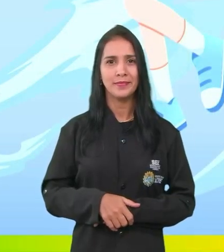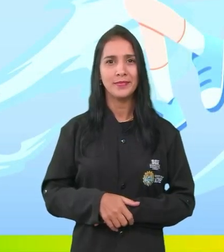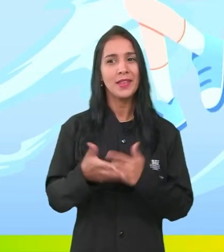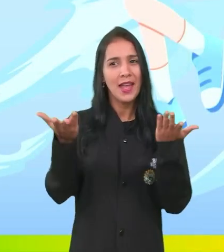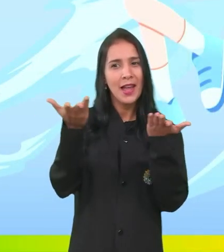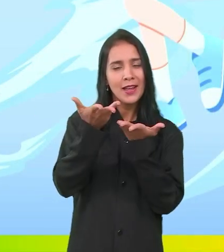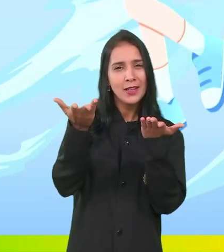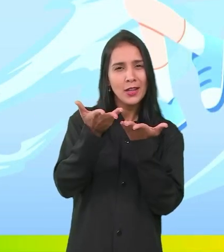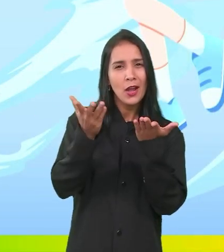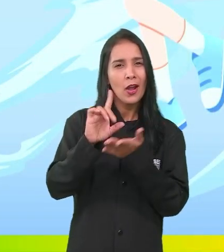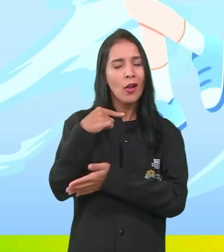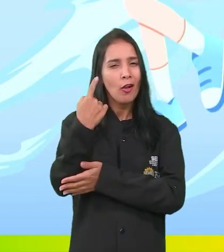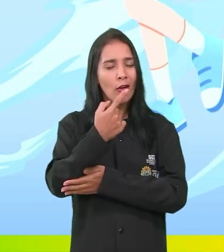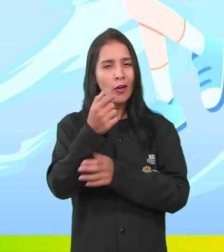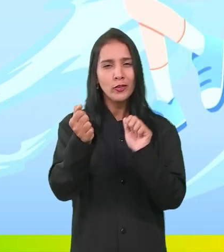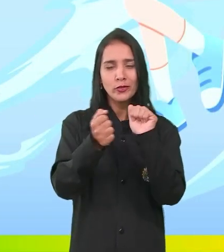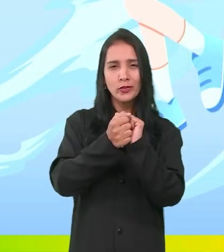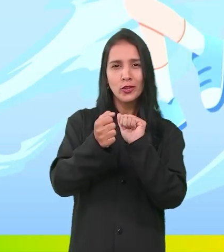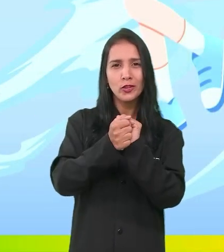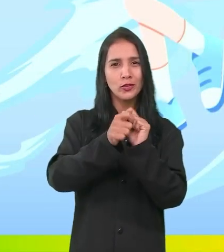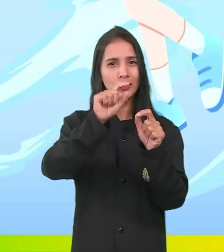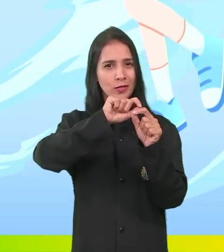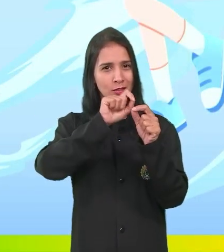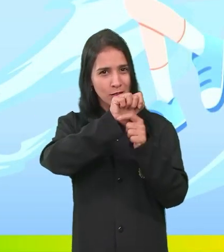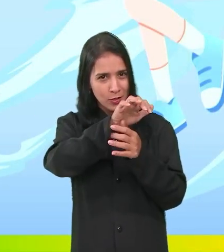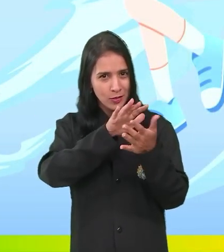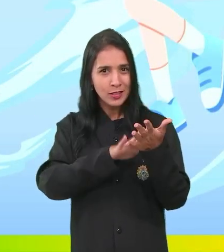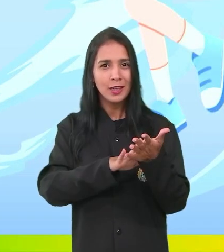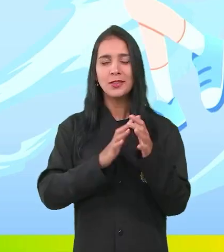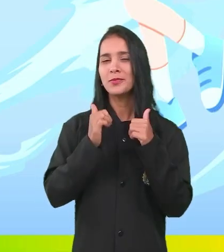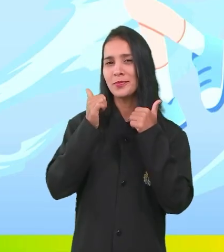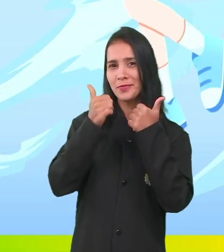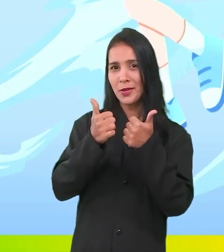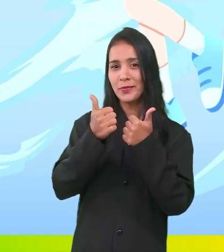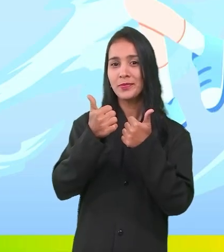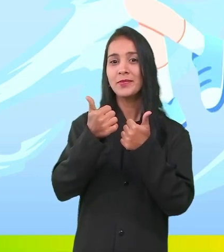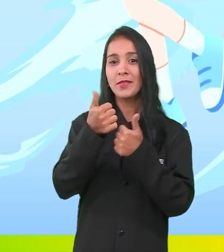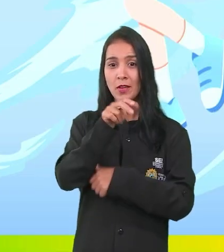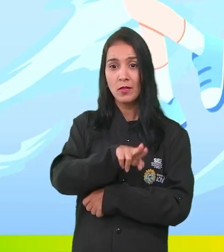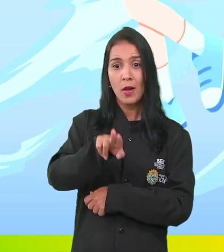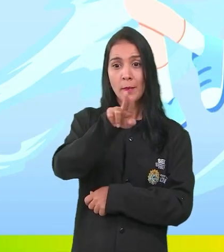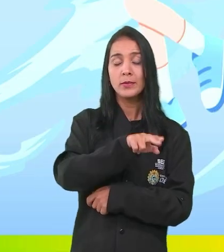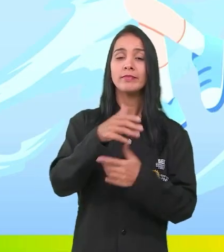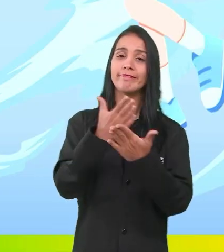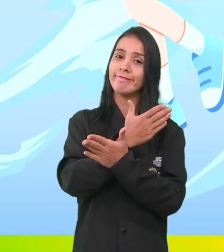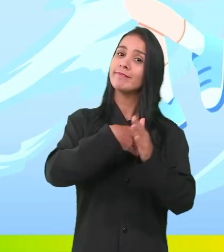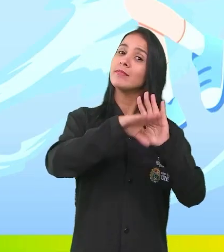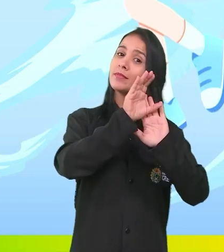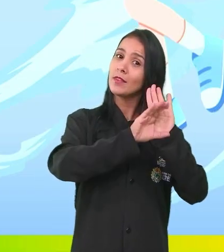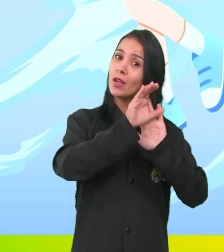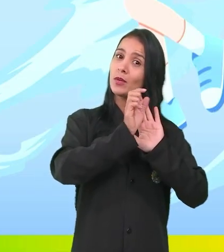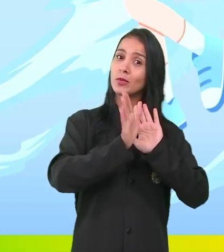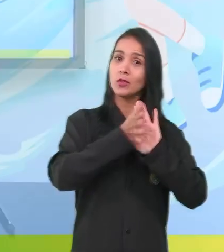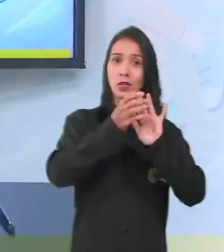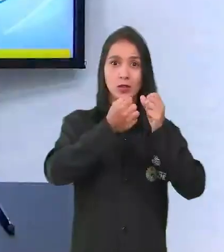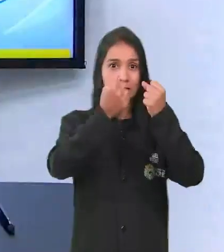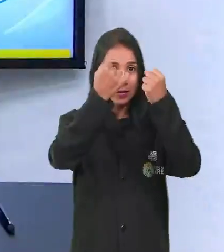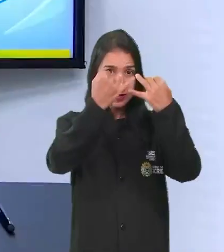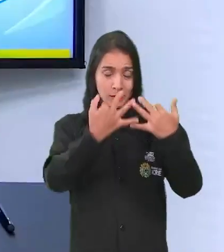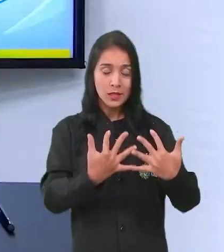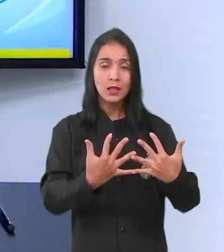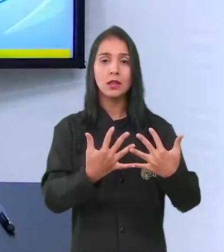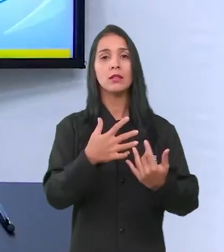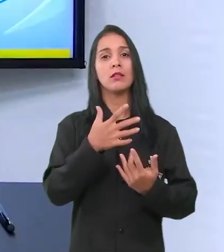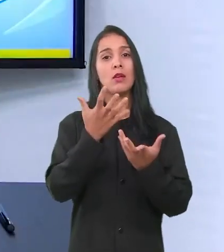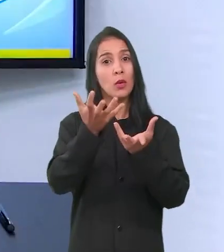agora nós vamos exercitar, nós vamos fazer uma atividade utilizando aí esses conceitos que nós trabalhamos. Eu quero que